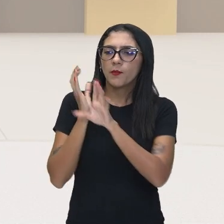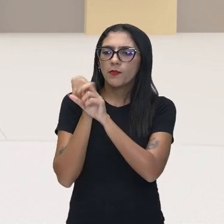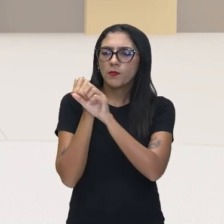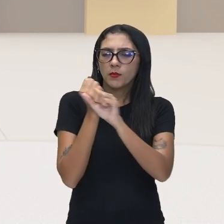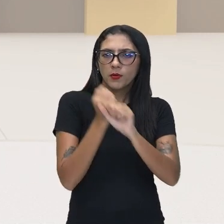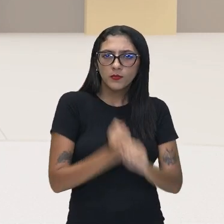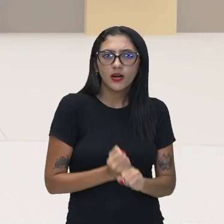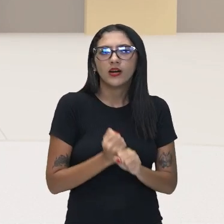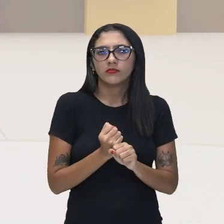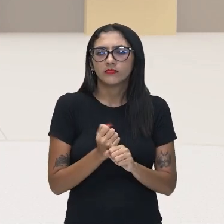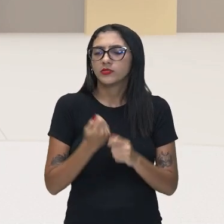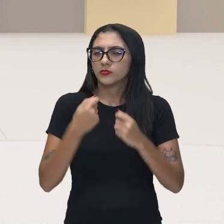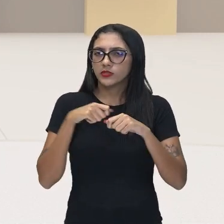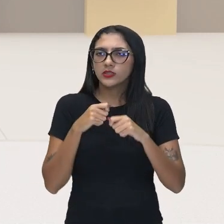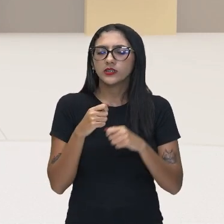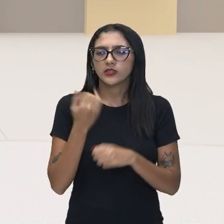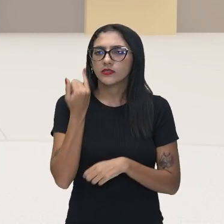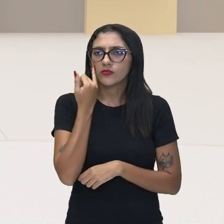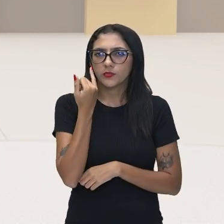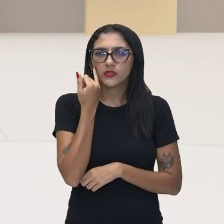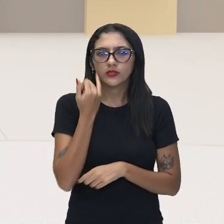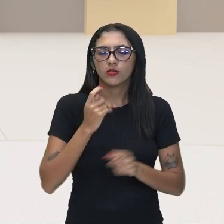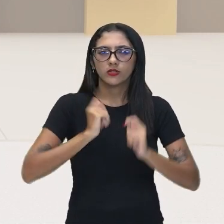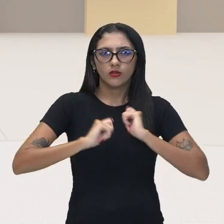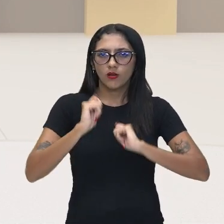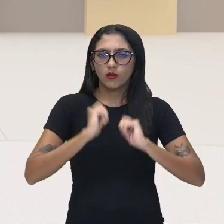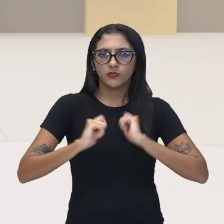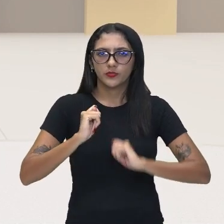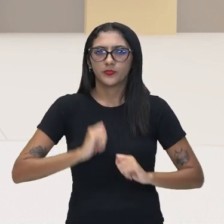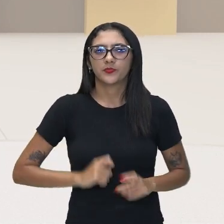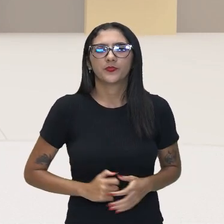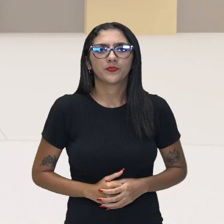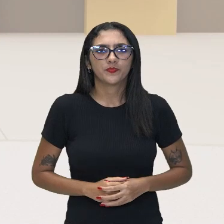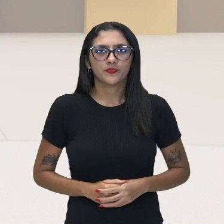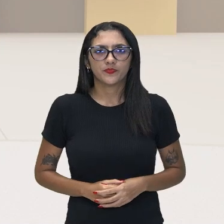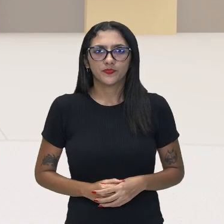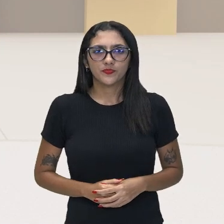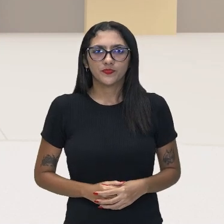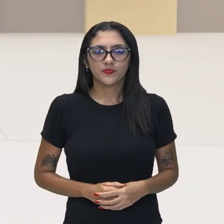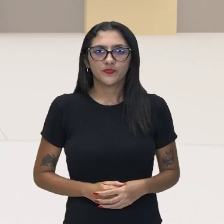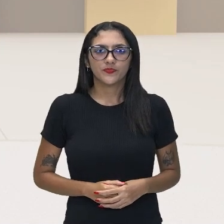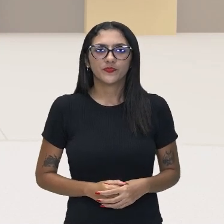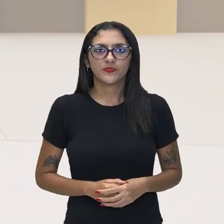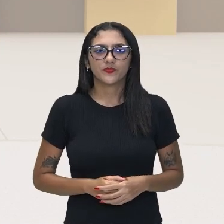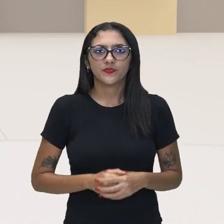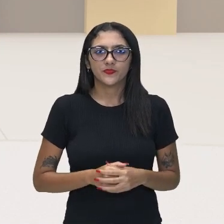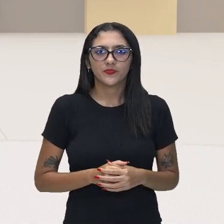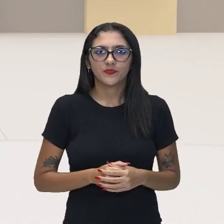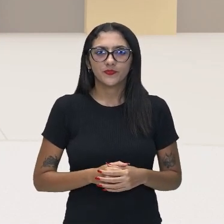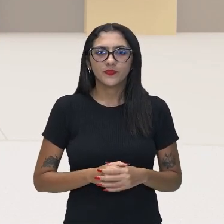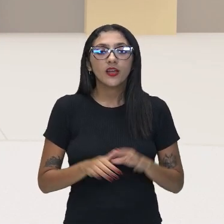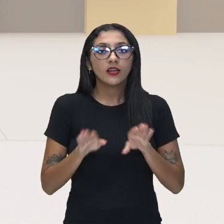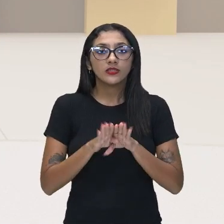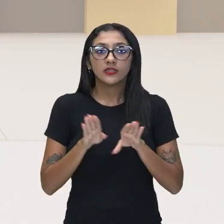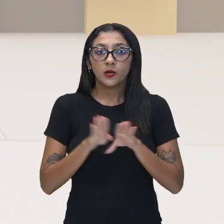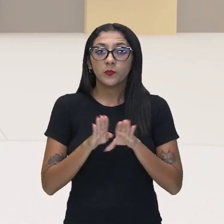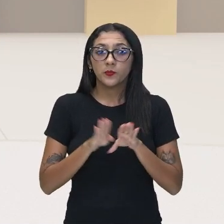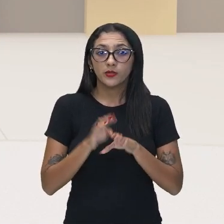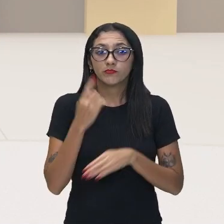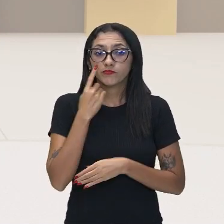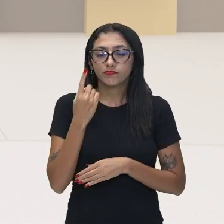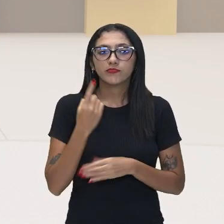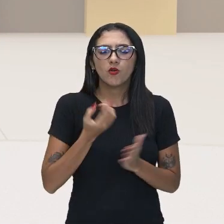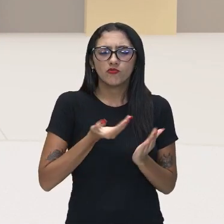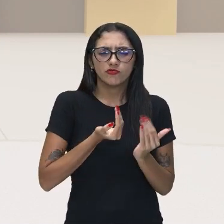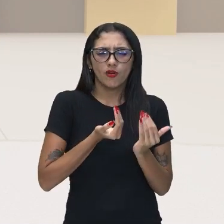de matemática financeira. E a gente, né, percebe também, né, professor, que segundo o nosso texto ali, os jovens, né,